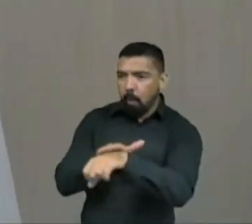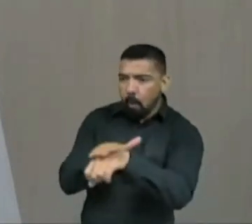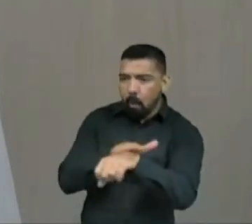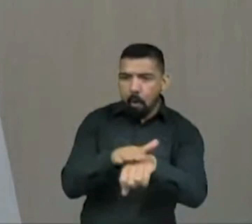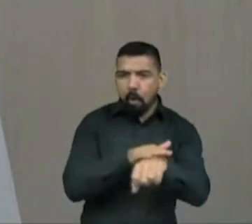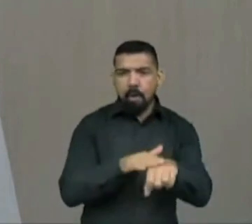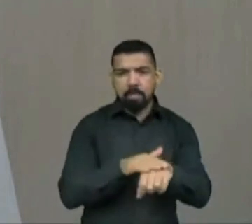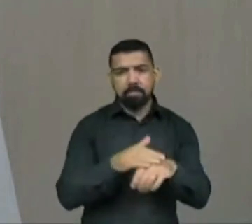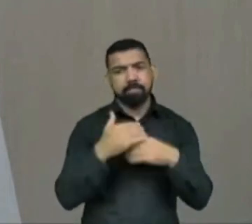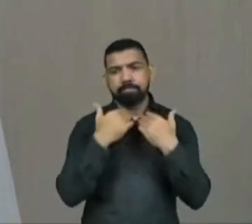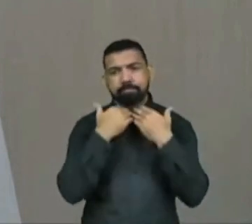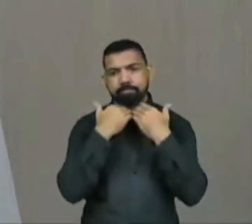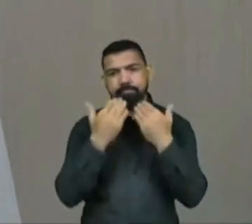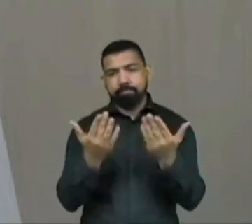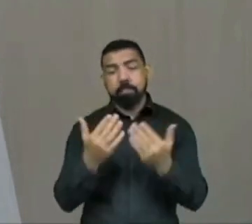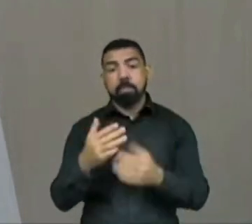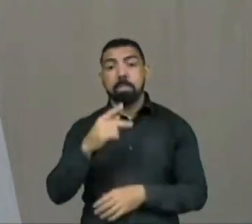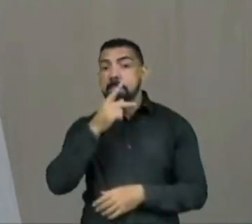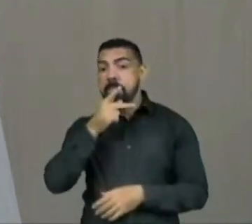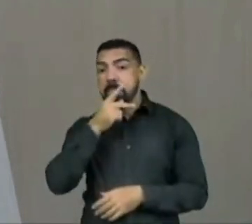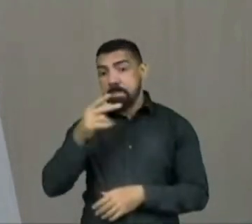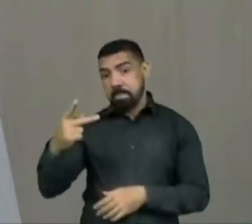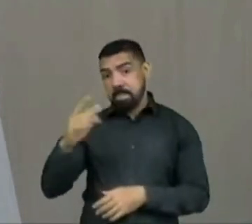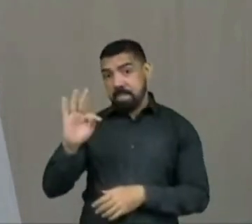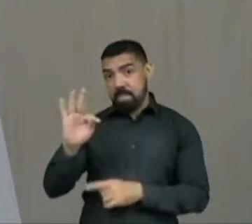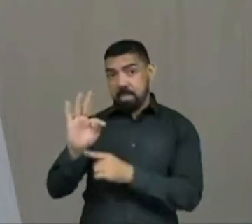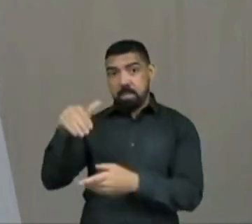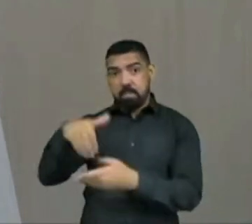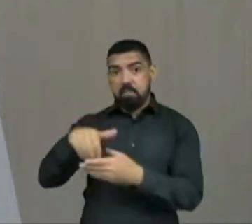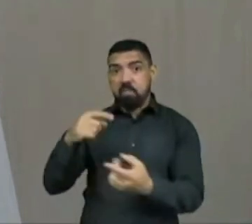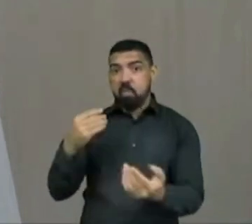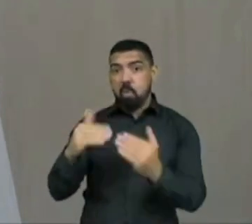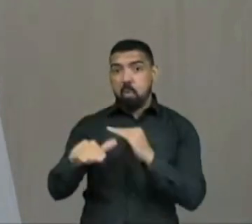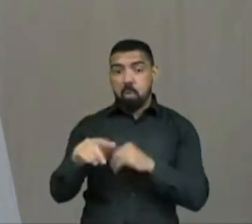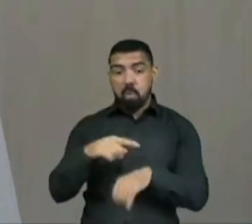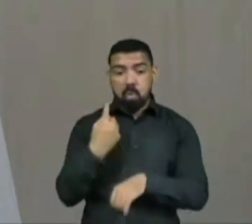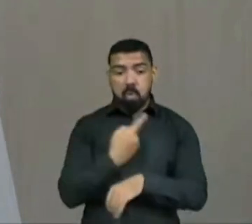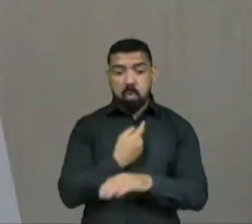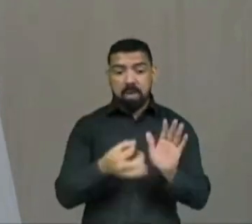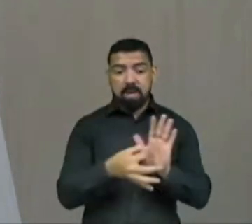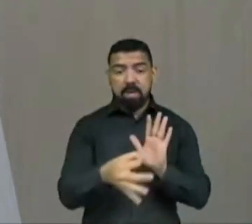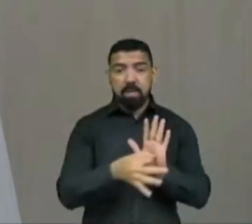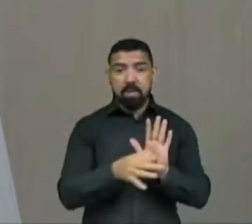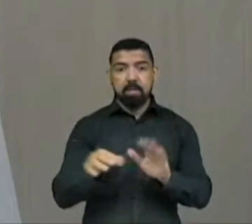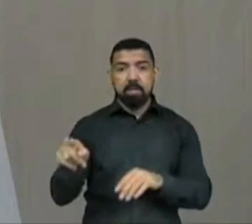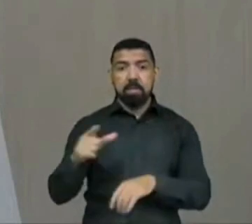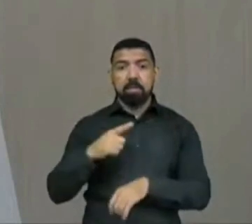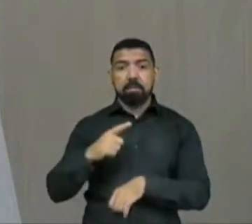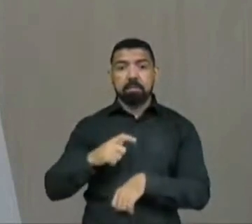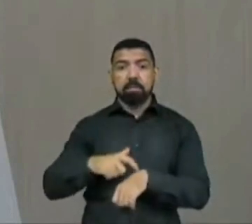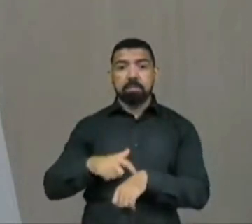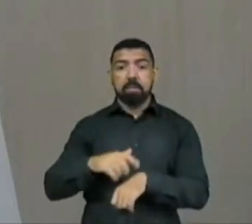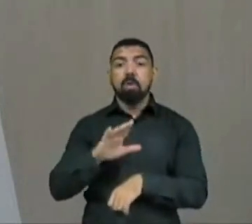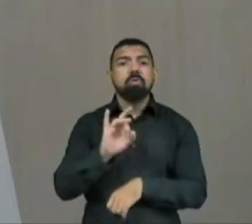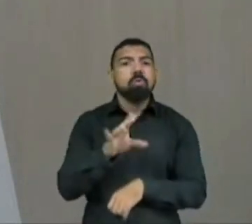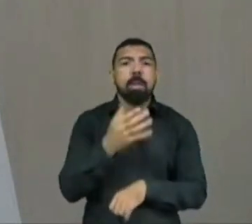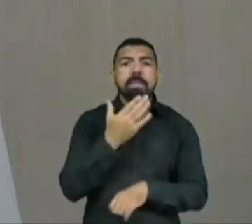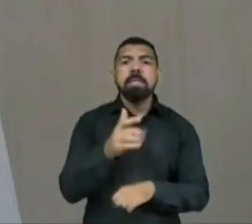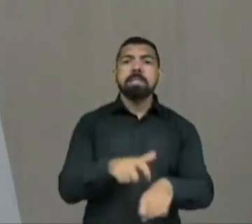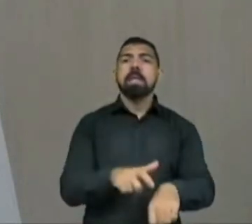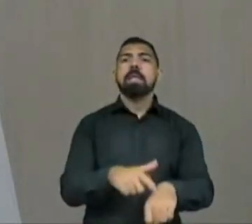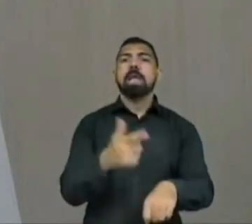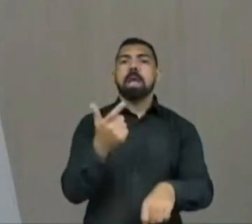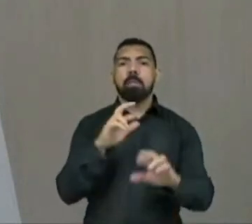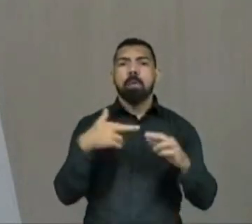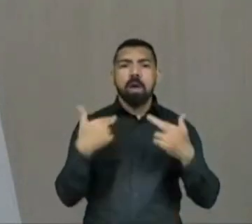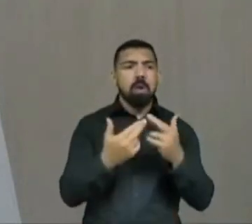Partido dos Trabalhadores votou contra o nosso requerimento para ter espaço, para ter tempo, para convocar, inclusive, uma audiência